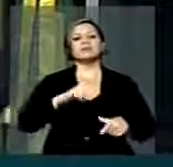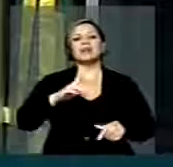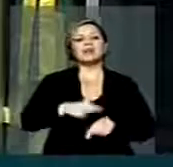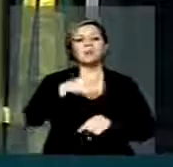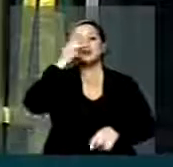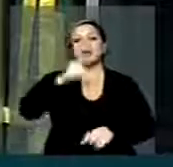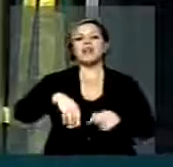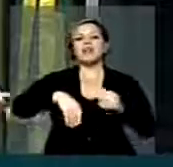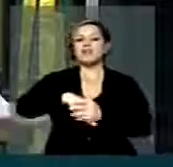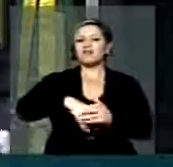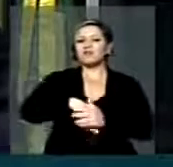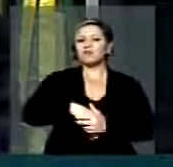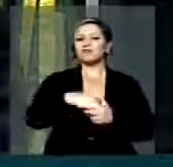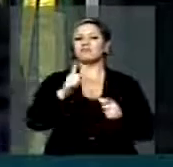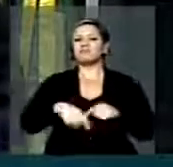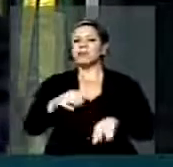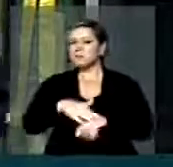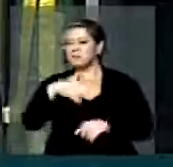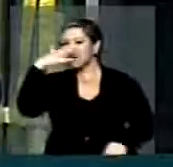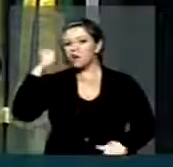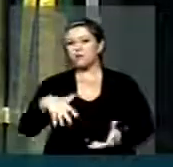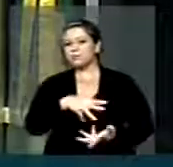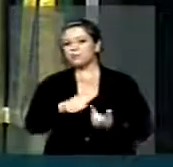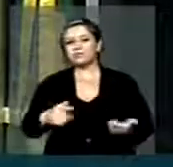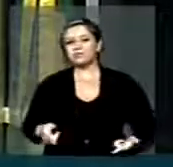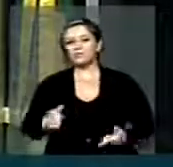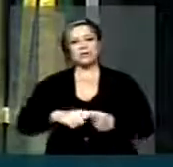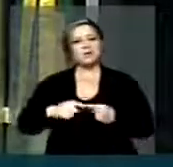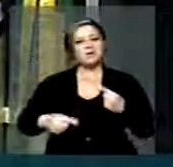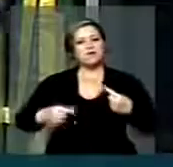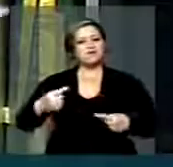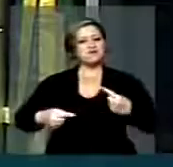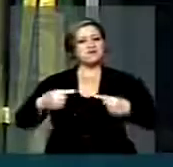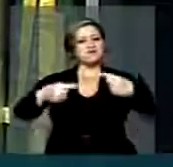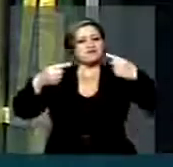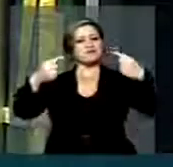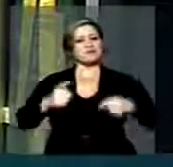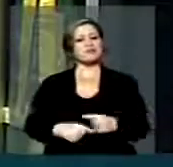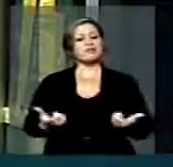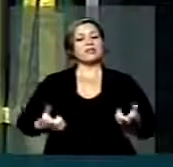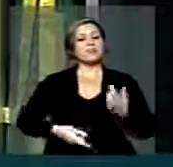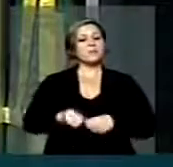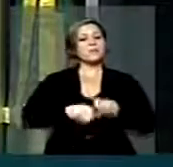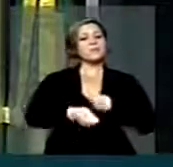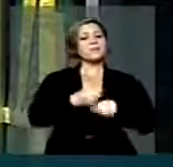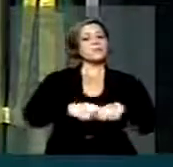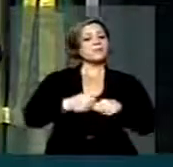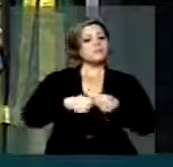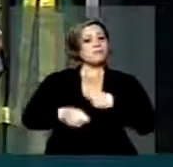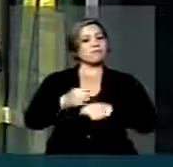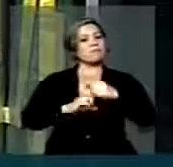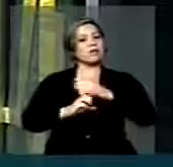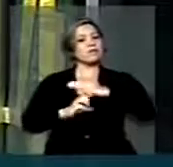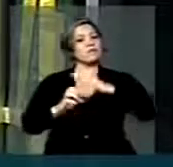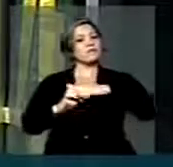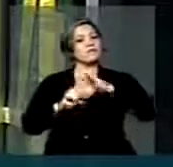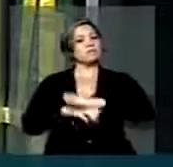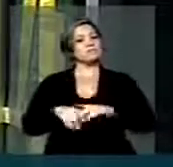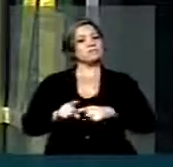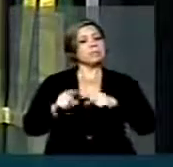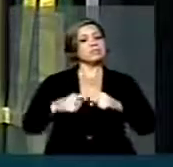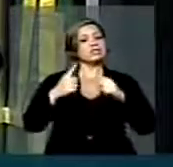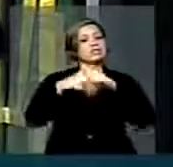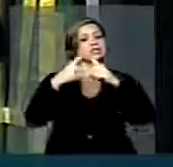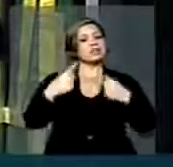de novo aprendendo com o povão. Vamos pôr os empresários, vamos valorizar os empresários, os empreendedores, desde que seja competição.